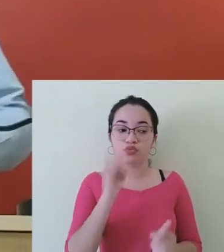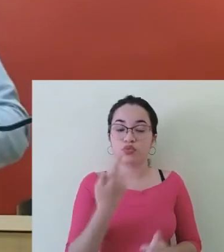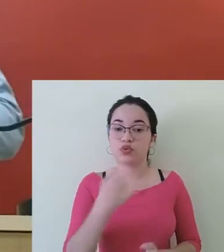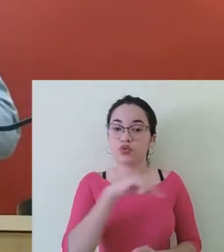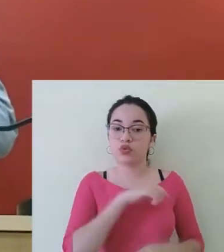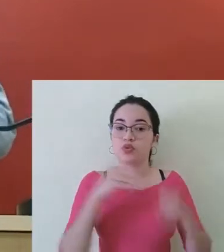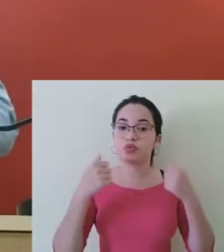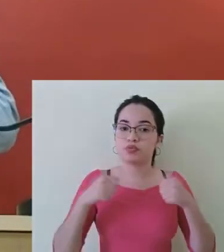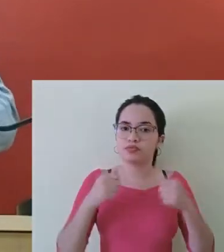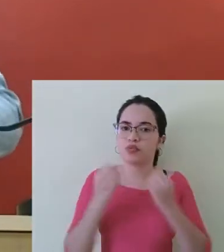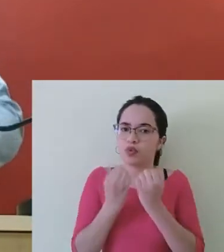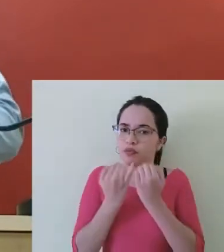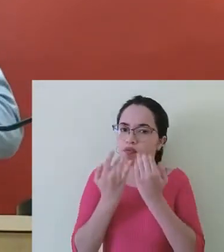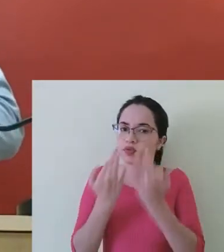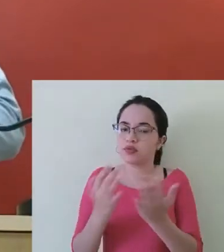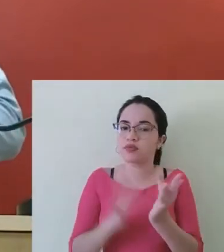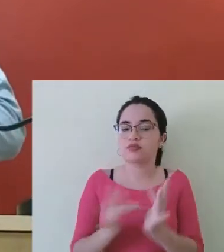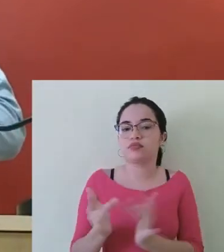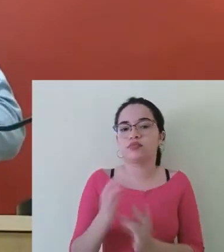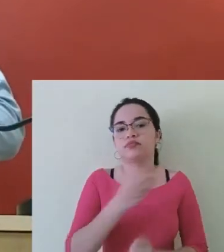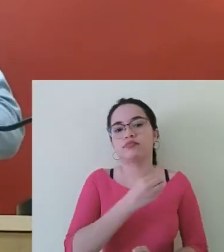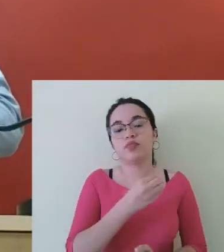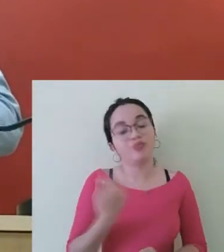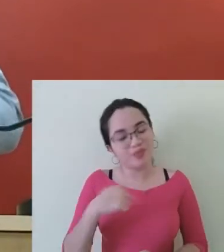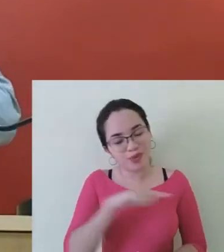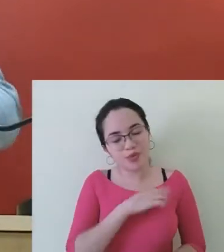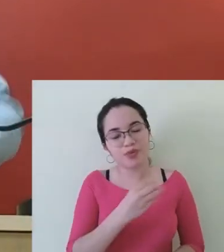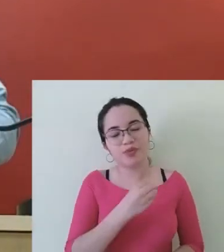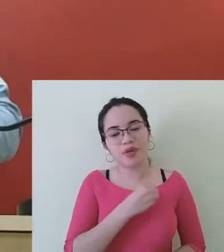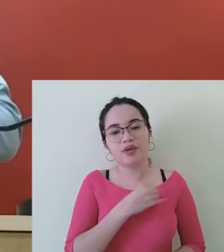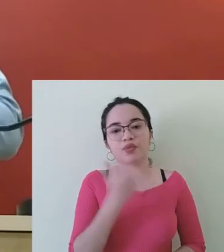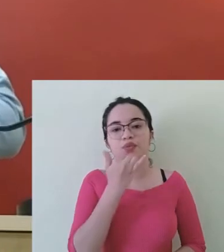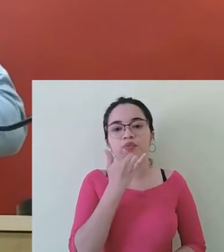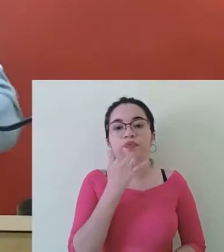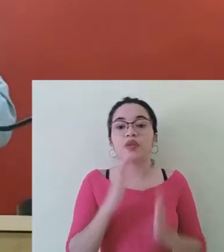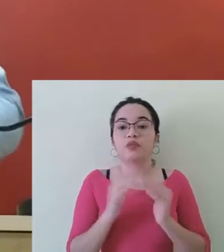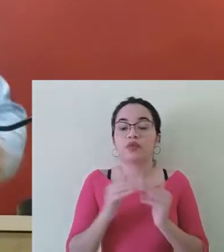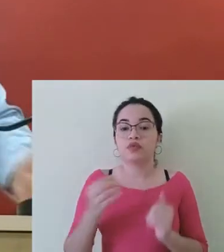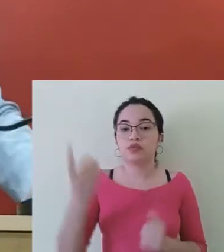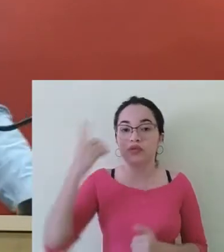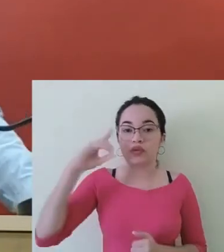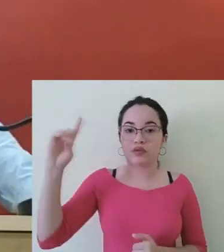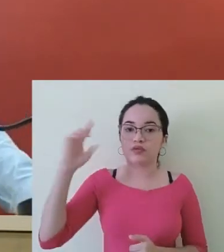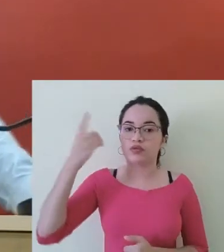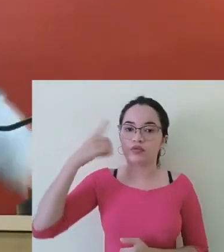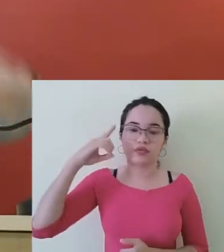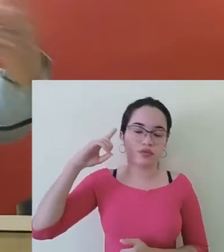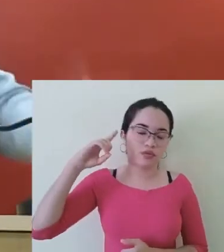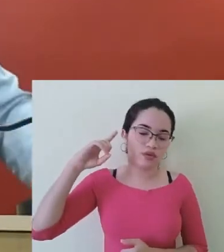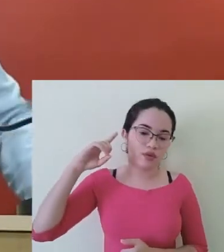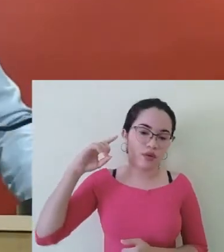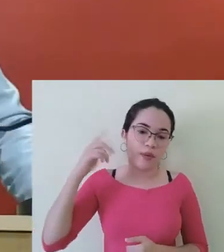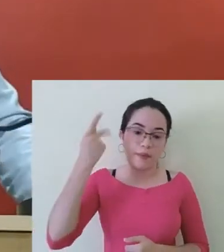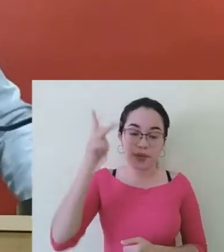nós deveríamos confessar os nossos pecados, pedir a Deus para que Deus não nos deixe cair